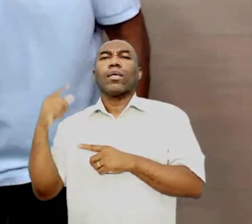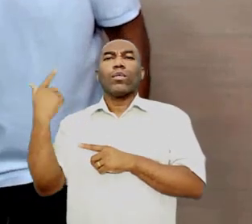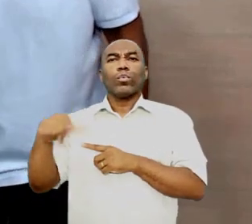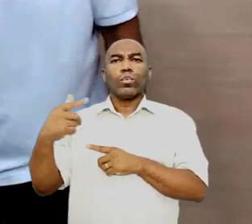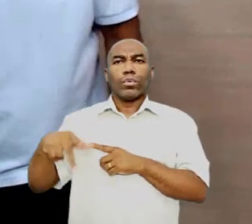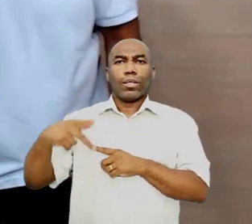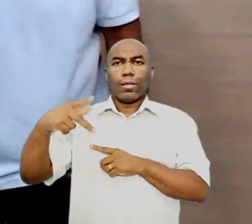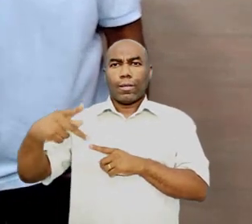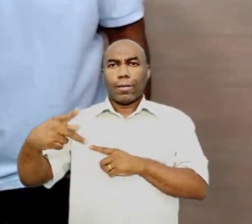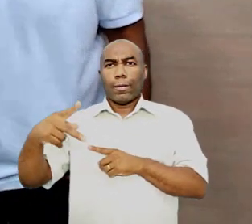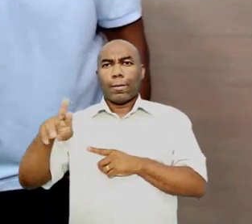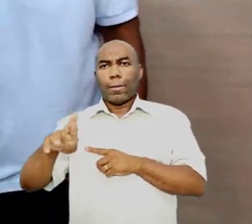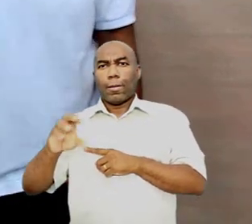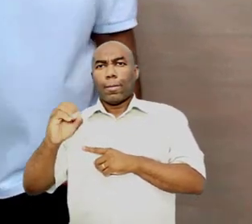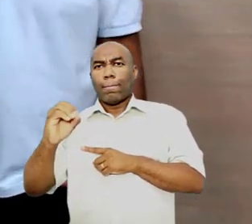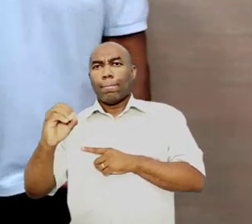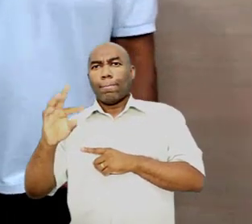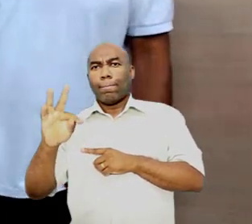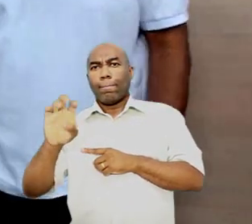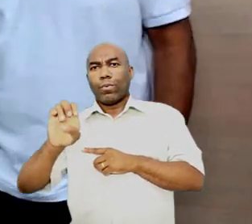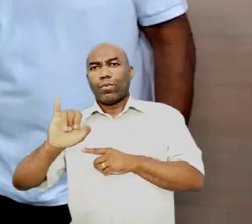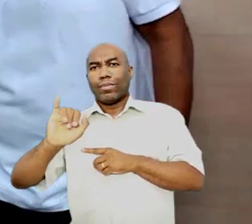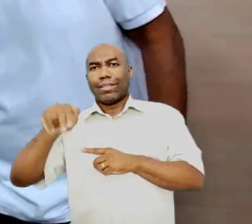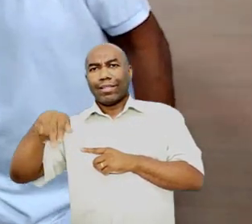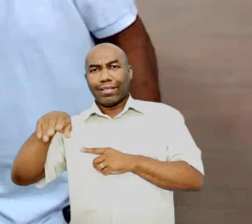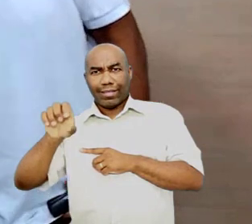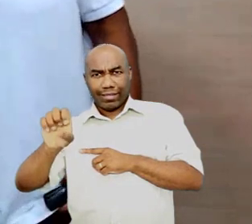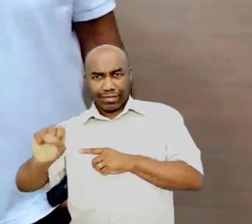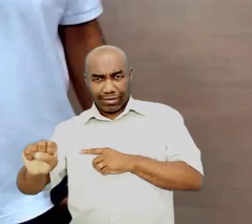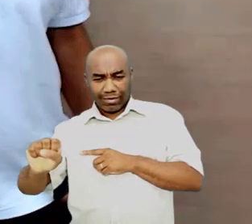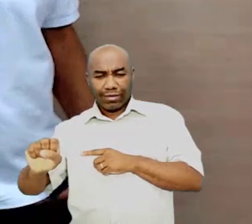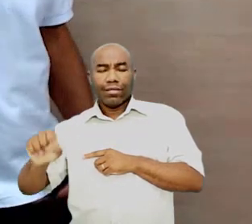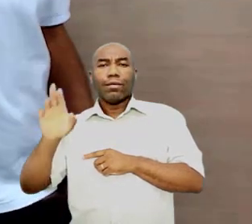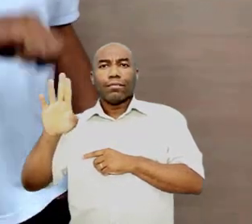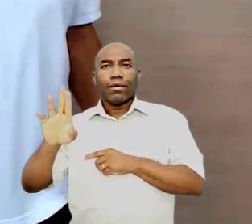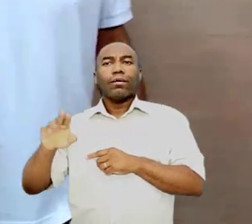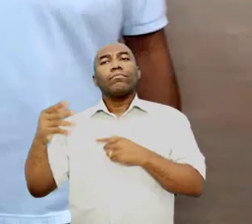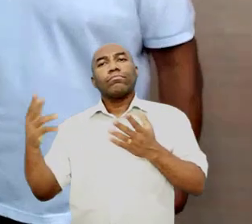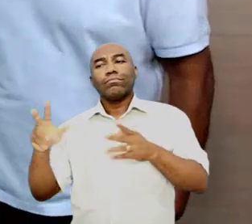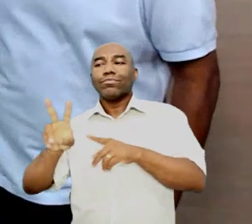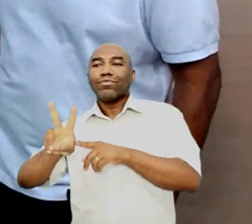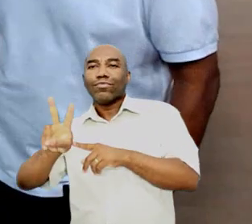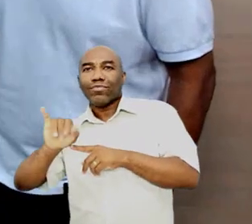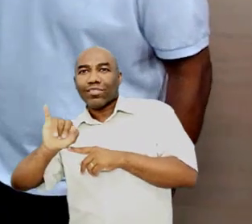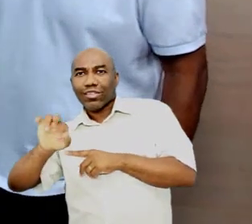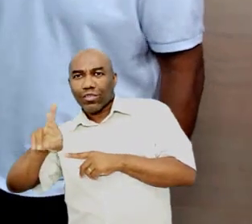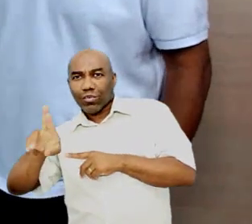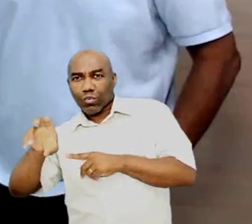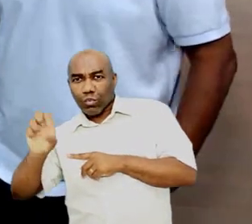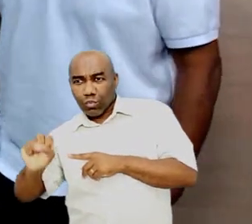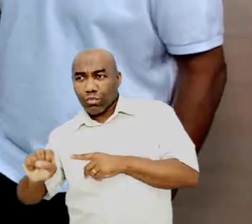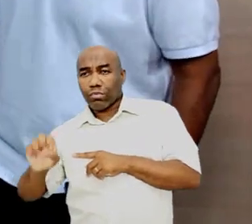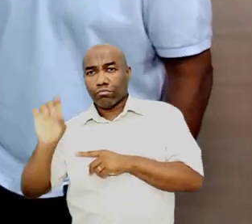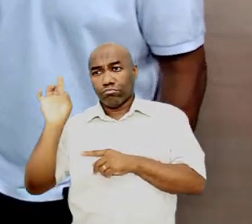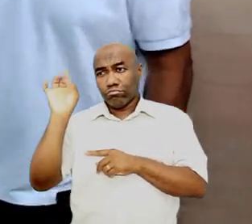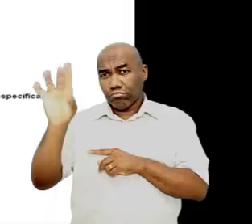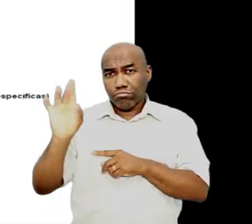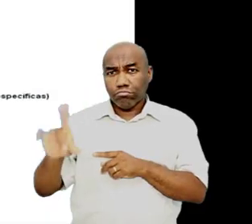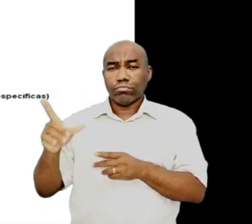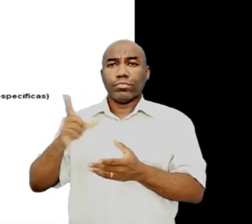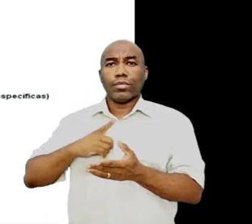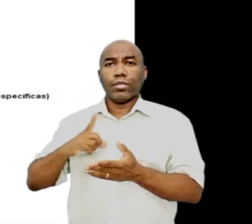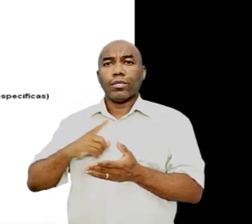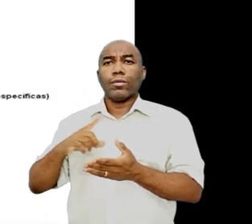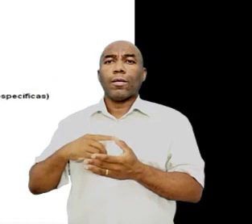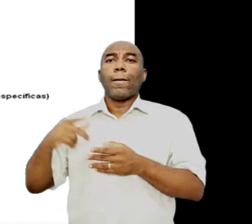Ele é composto de proteínas. Mas cada vírus vai ter sua proteína. Como assim? Repare o